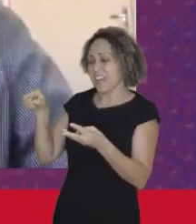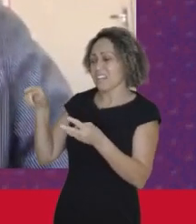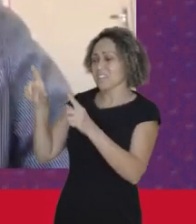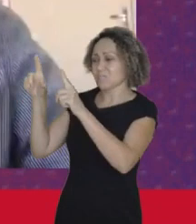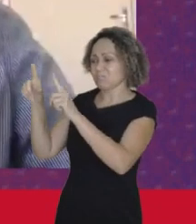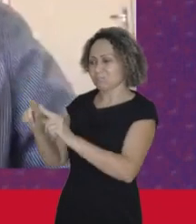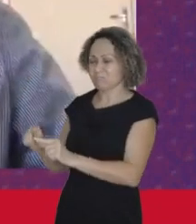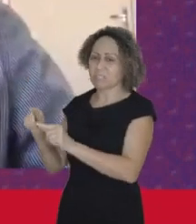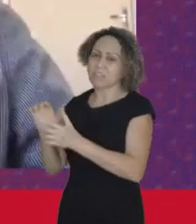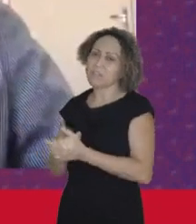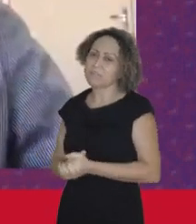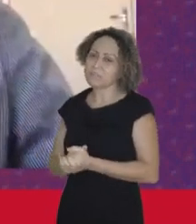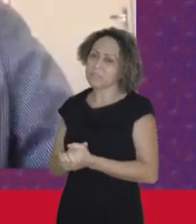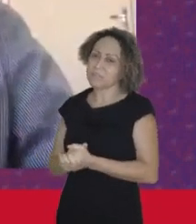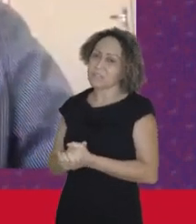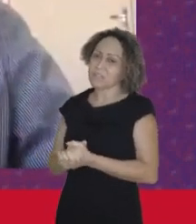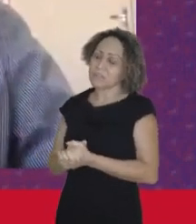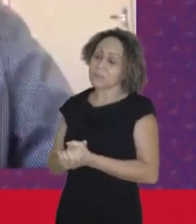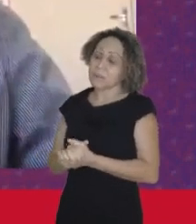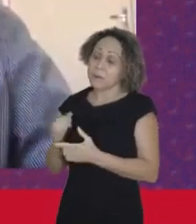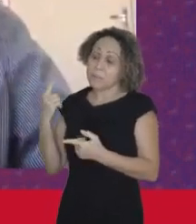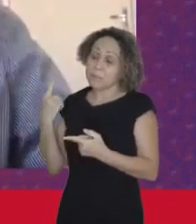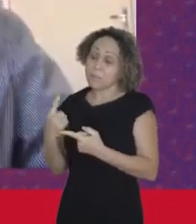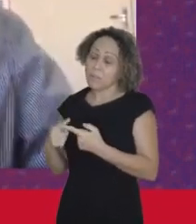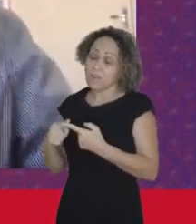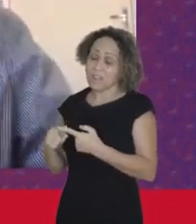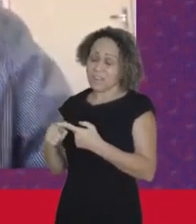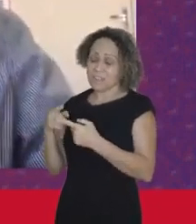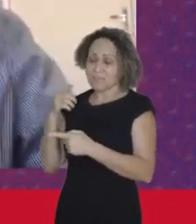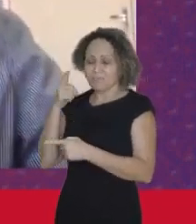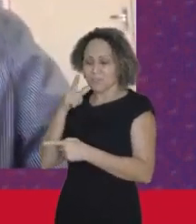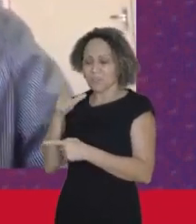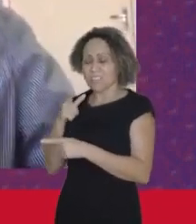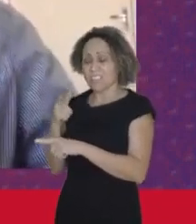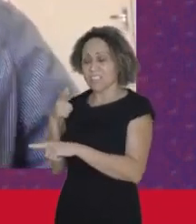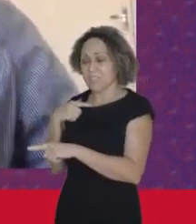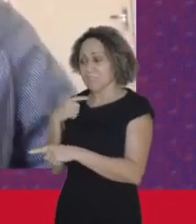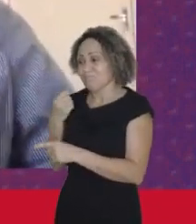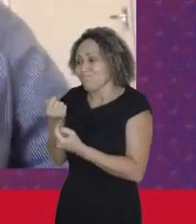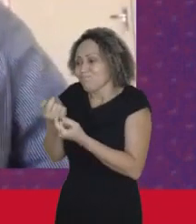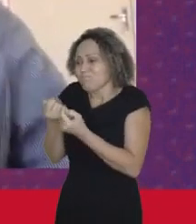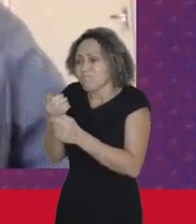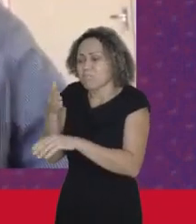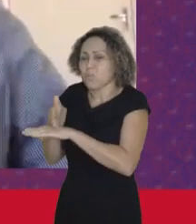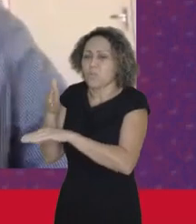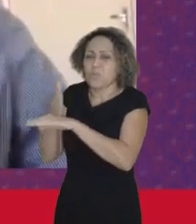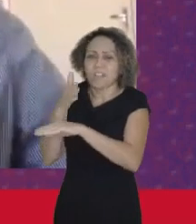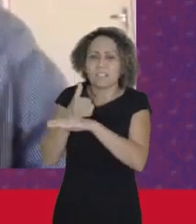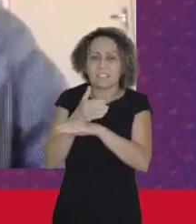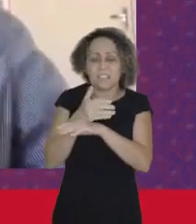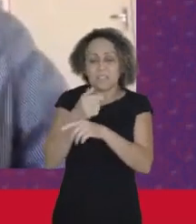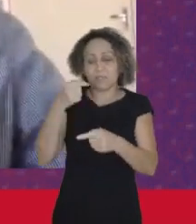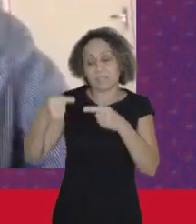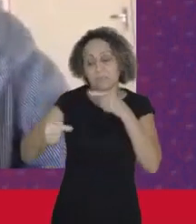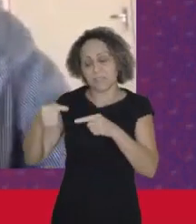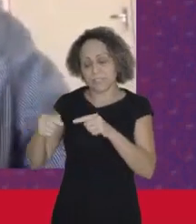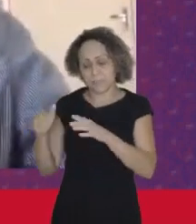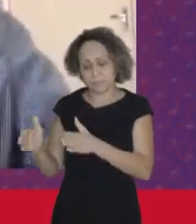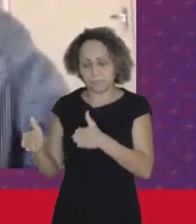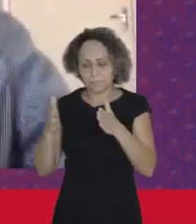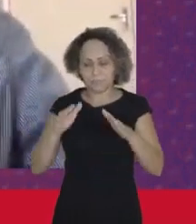poder familiar quando decidem pelo direito à maternagem. As assimetrias e